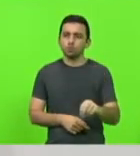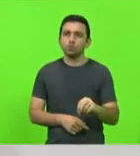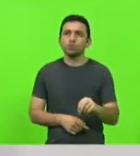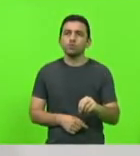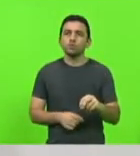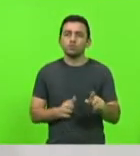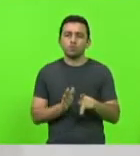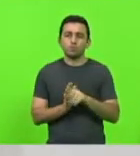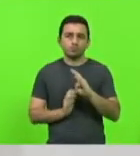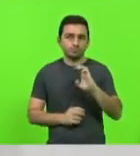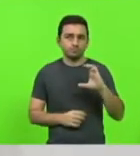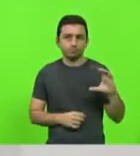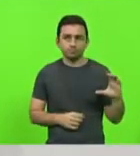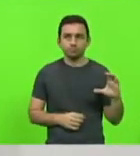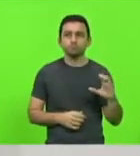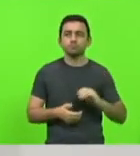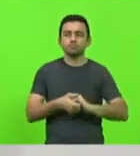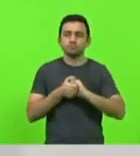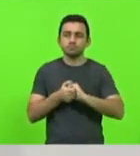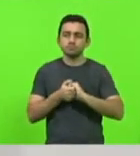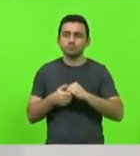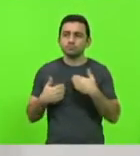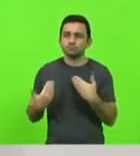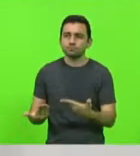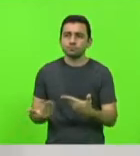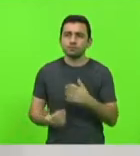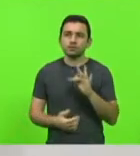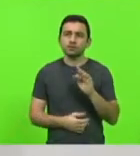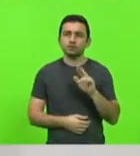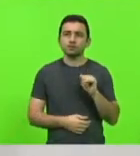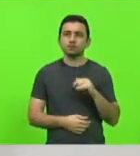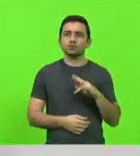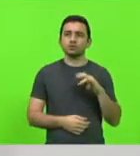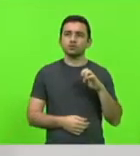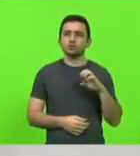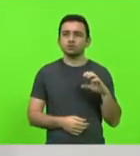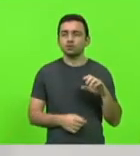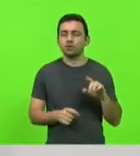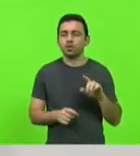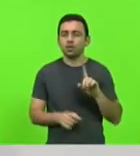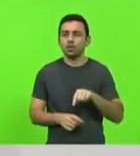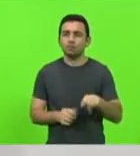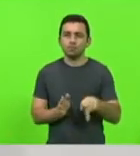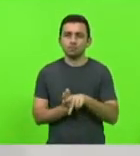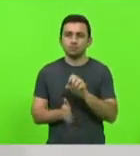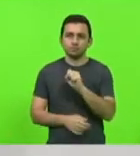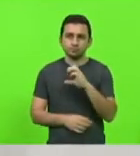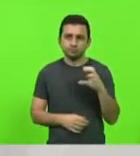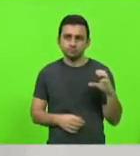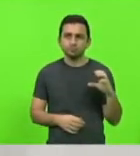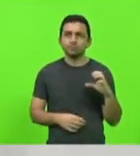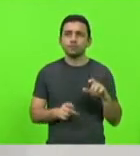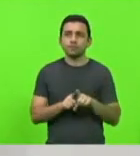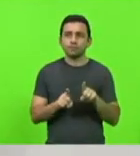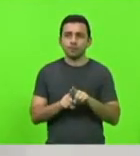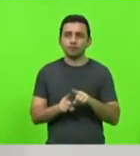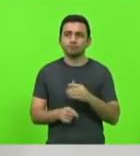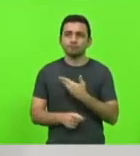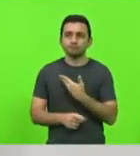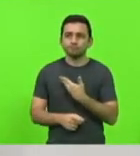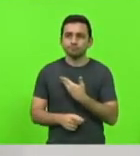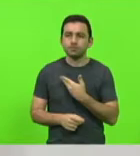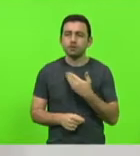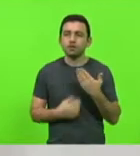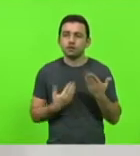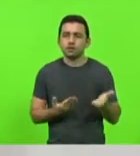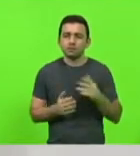de Balneário Camboriú. Companheiro Frank da Silva, presidente do Sintra Alto Santa Catarina. Companheira Roseligo Mercindo, presidente